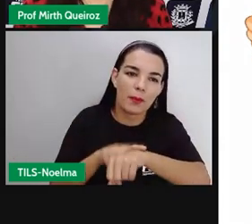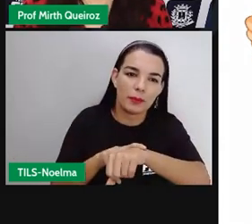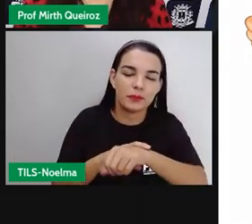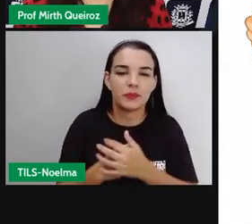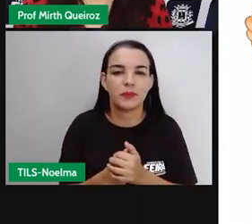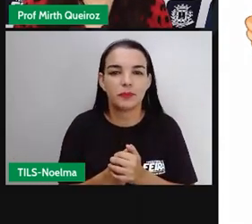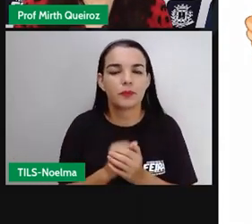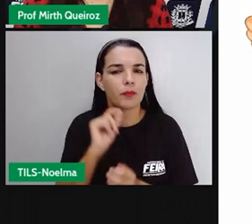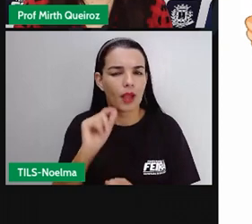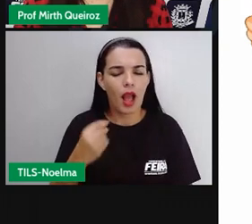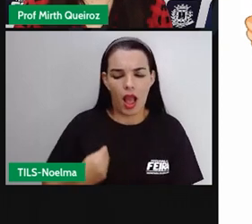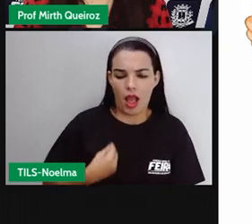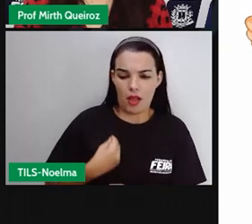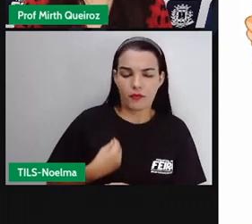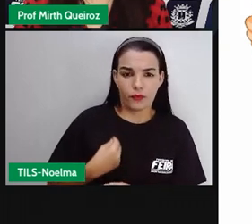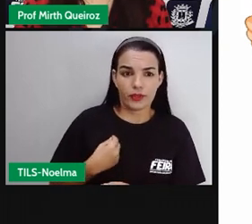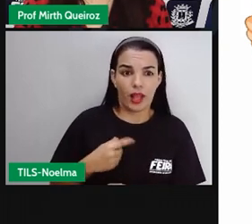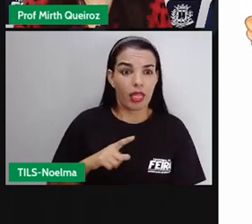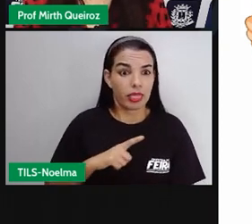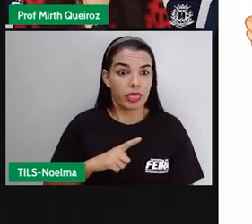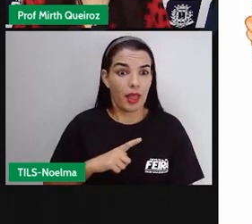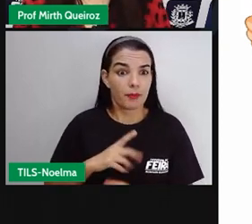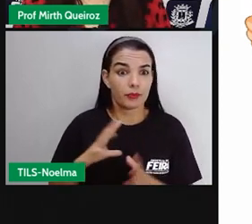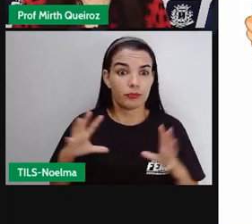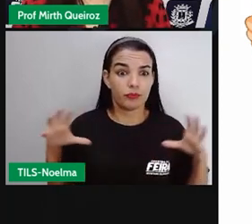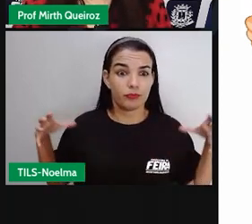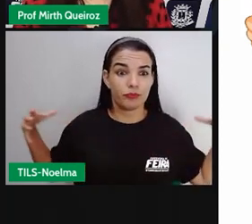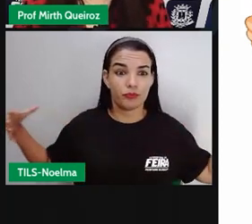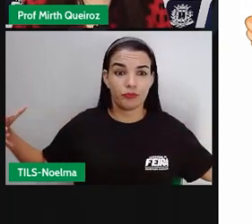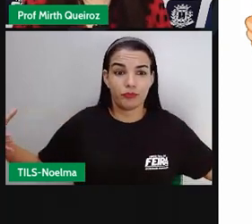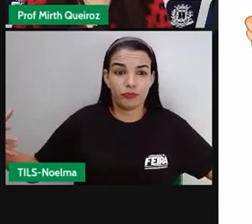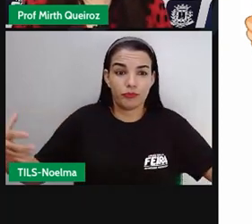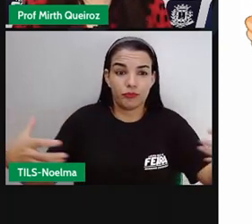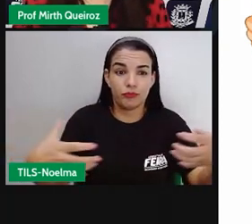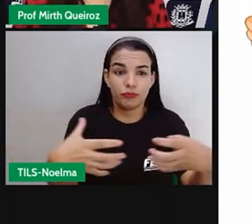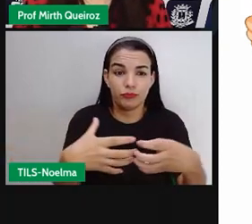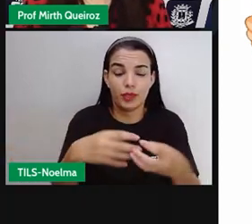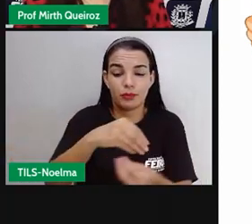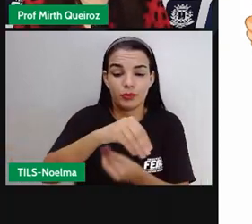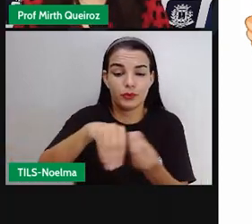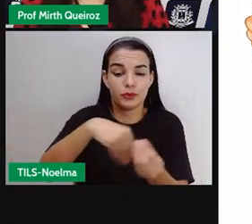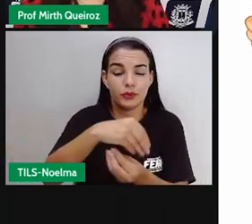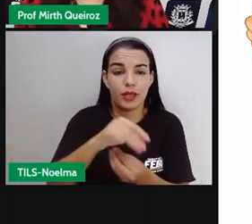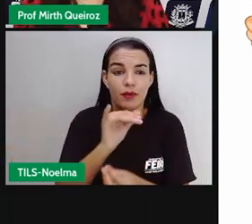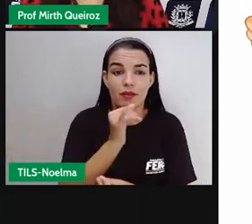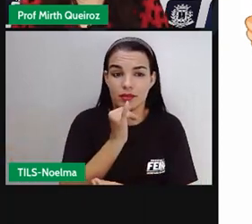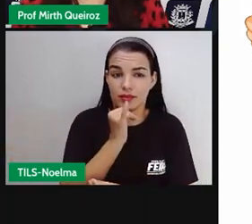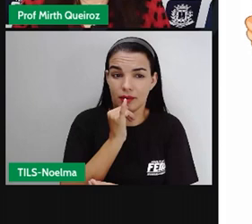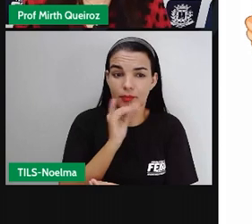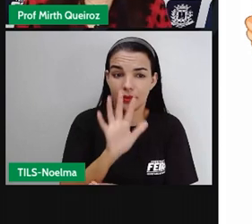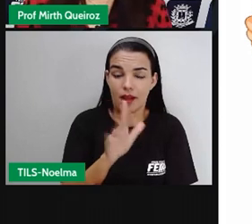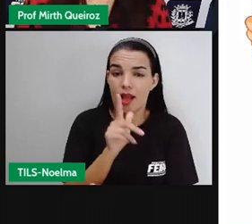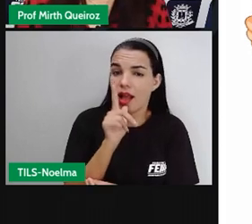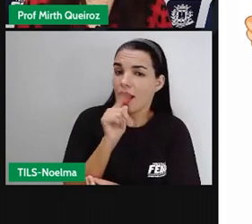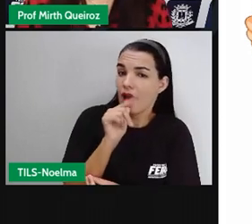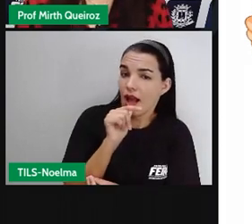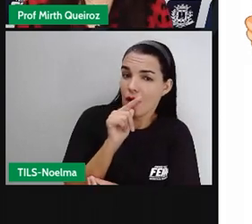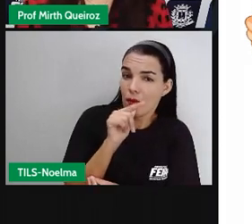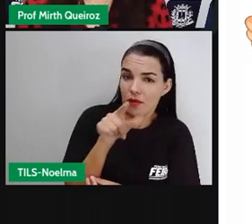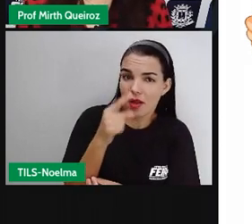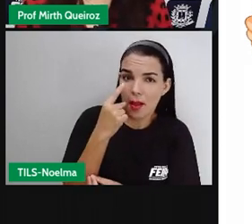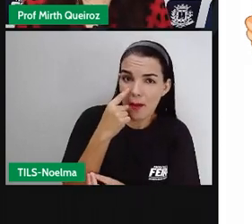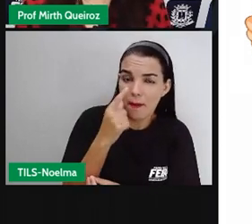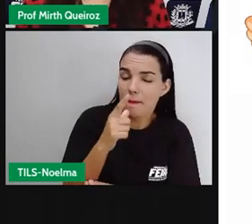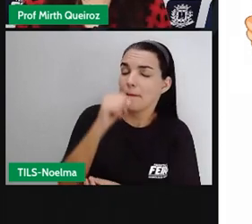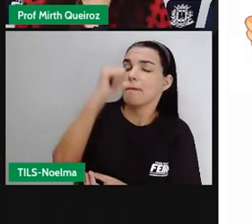vida, nós estamos cercados de misturas. Por exemplo, a água que nós bebemos, seja ela mineral ou filtrada,